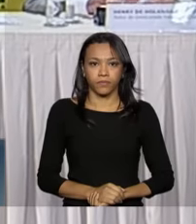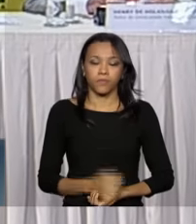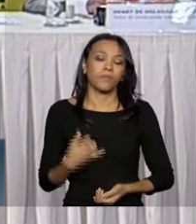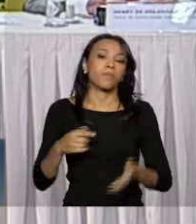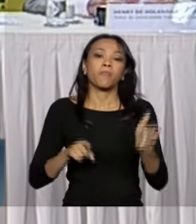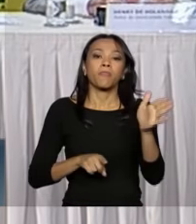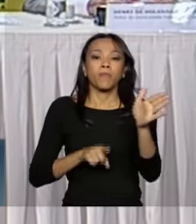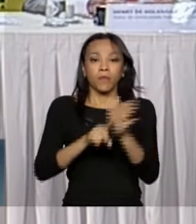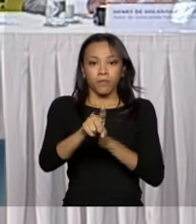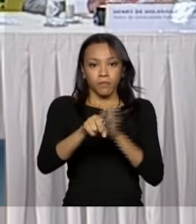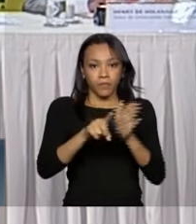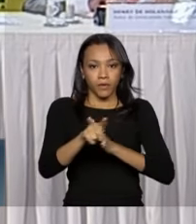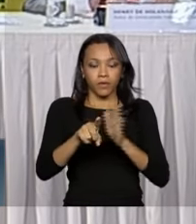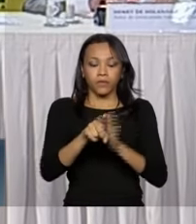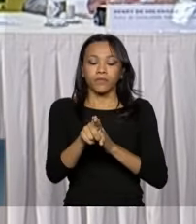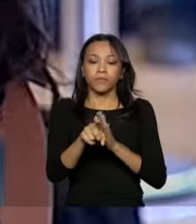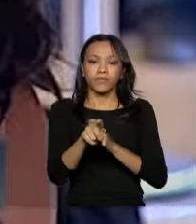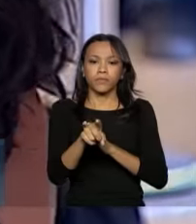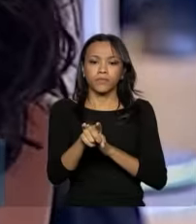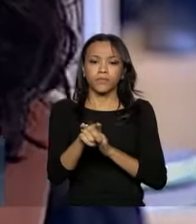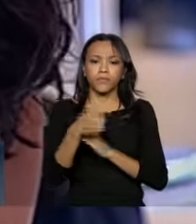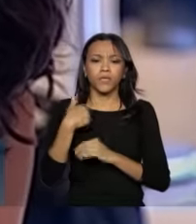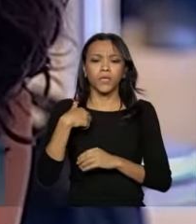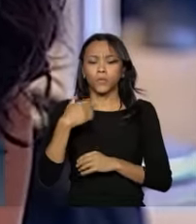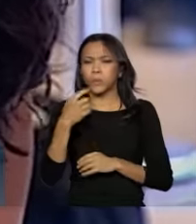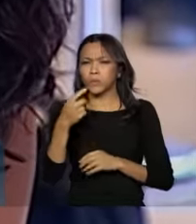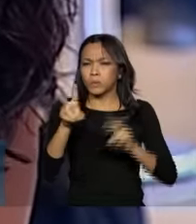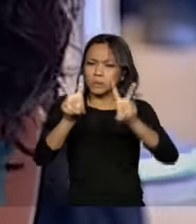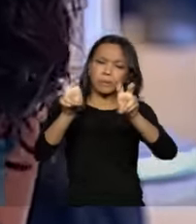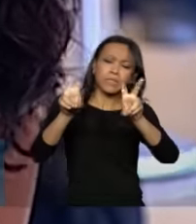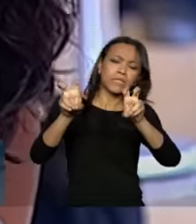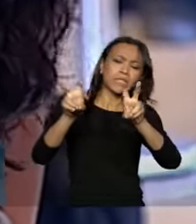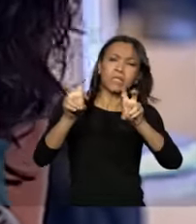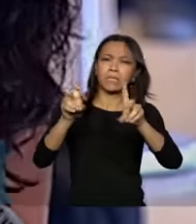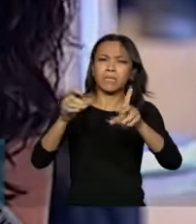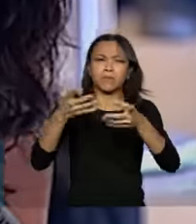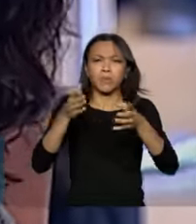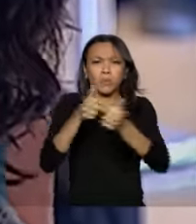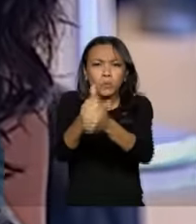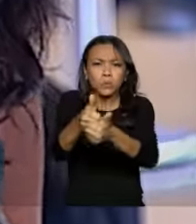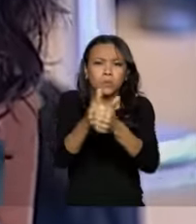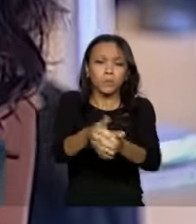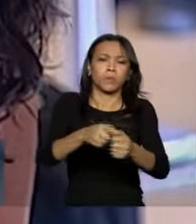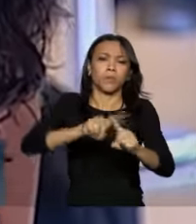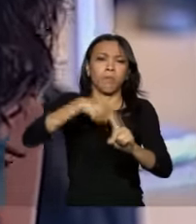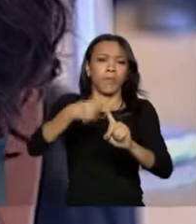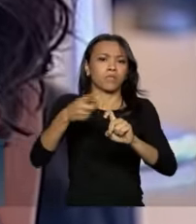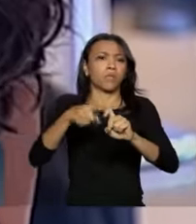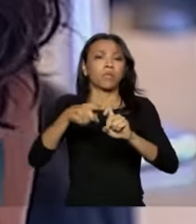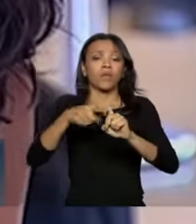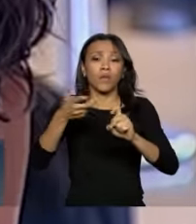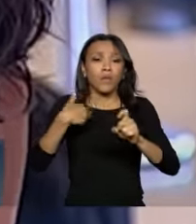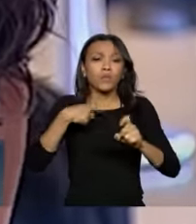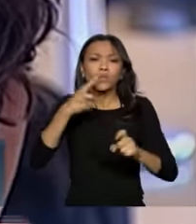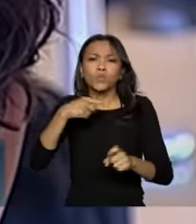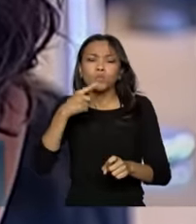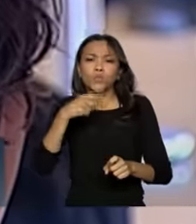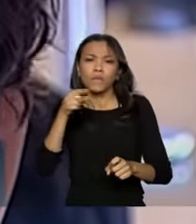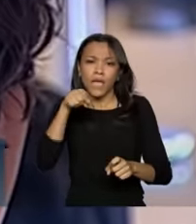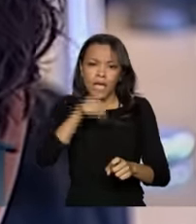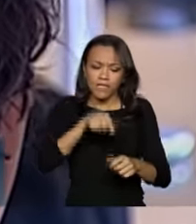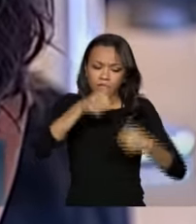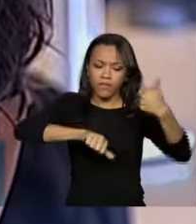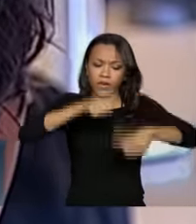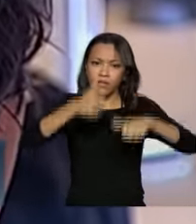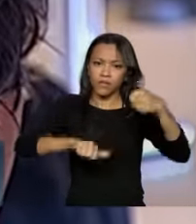Renata, jornal O Globo. Eu não acompanho muito o tema do Mais Médicos, eu queria tirar algumas dúvidas. Essa avaliação em loco, a partir de